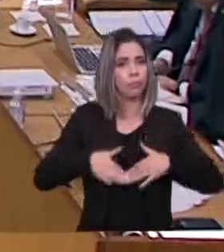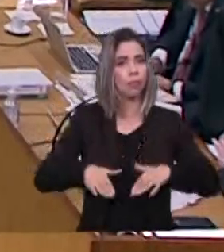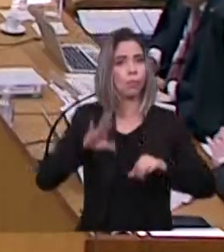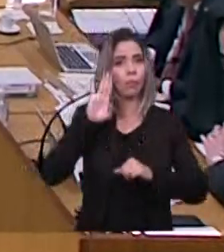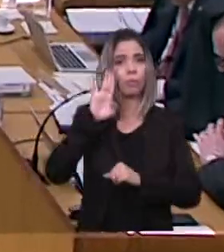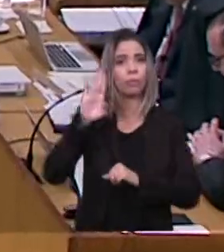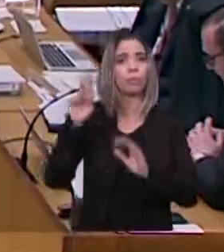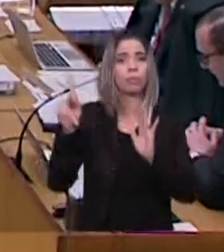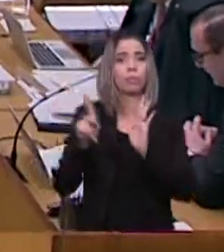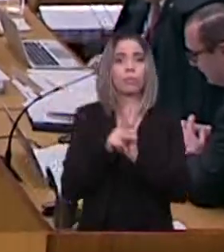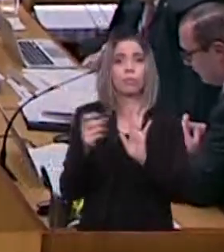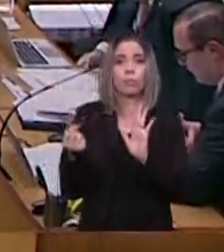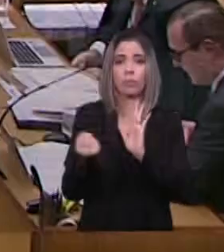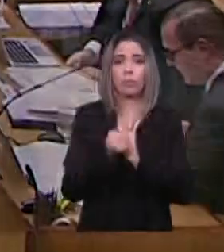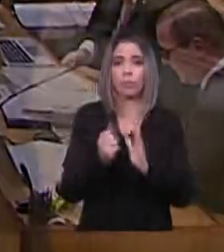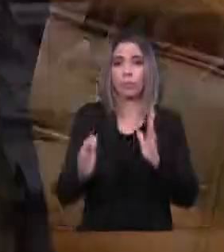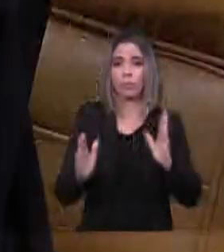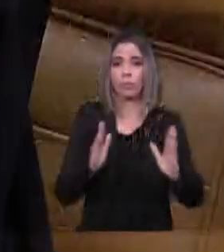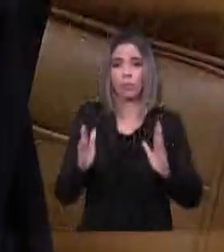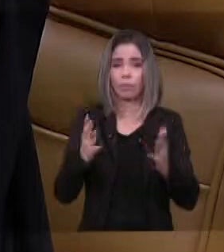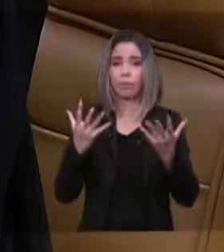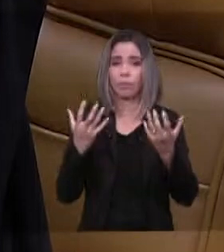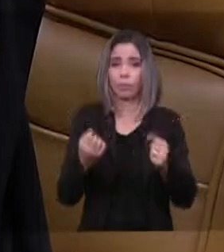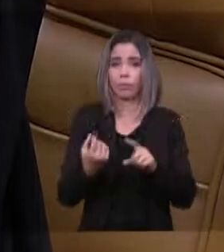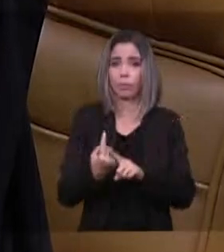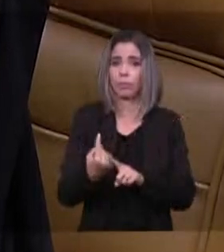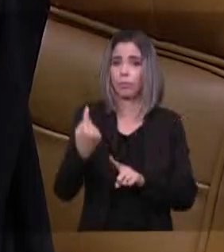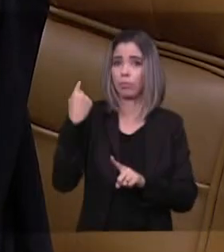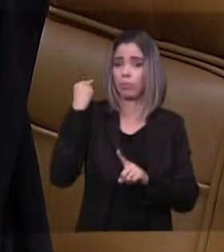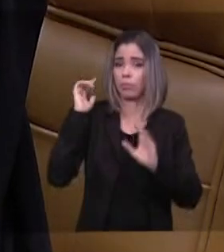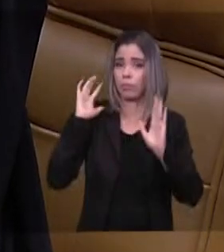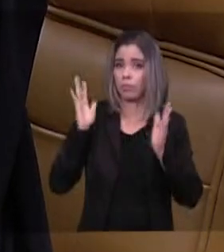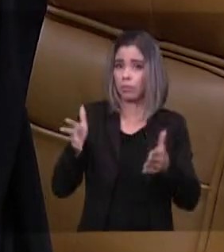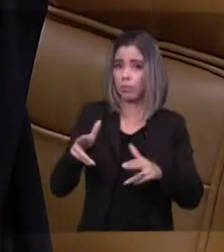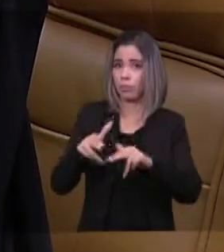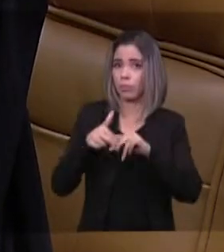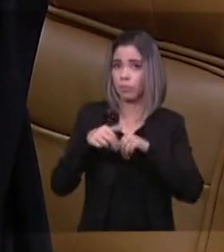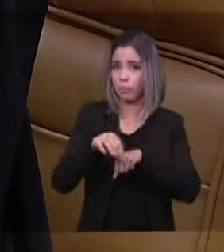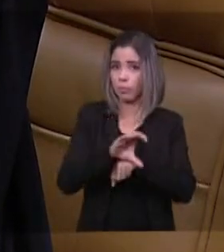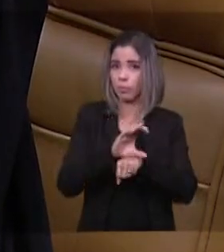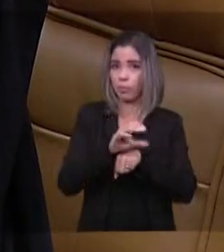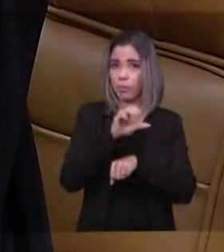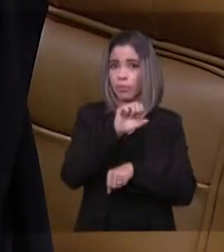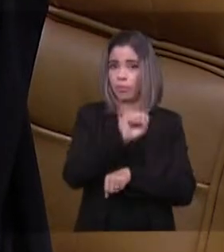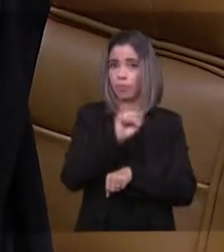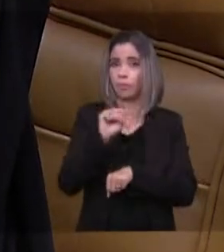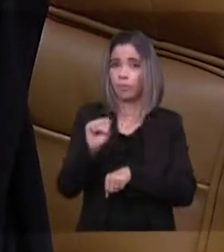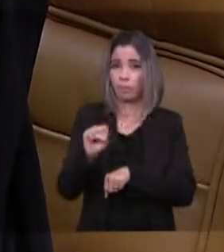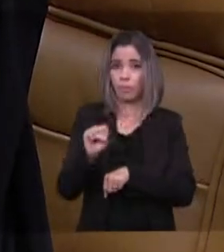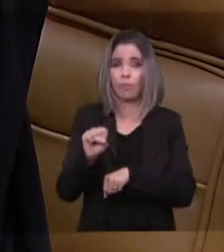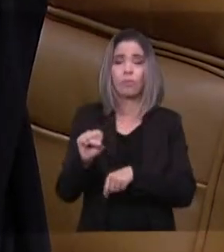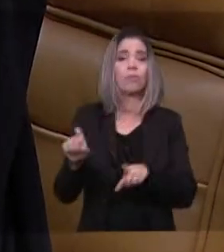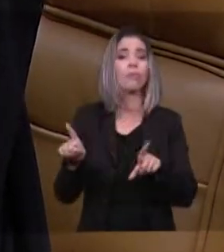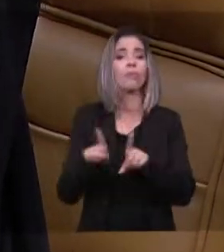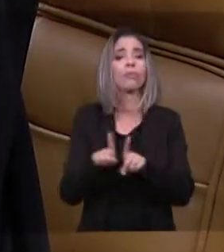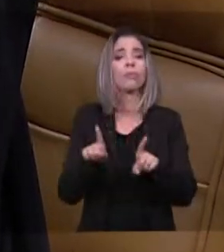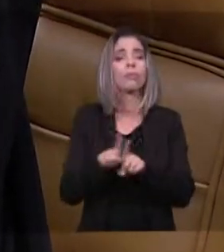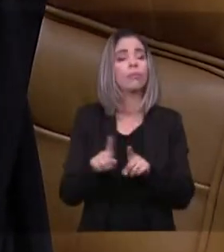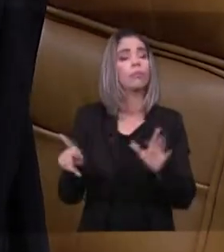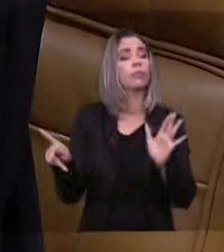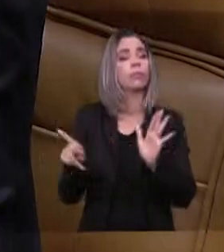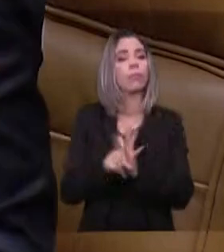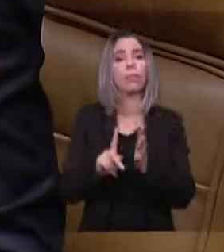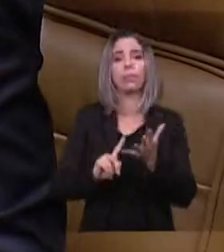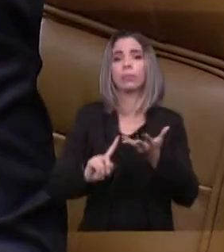dos ministros em plenário. Reconhecido naquele julgado a partir da Constituição. Quem vota é o excelentíssimo senhor ministro Cristiano Zanin, ministro